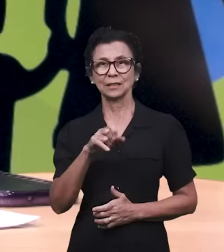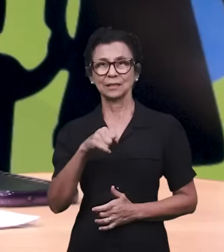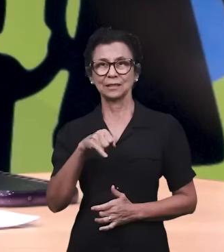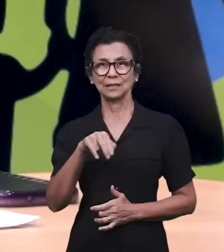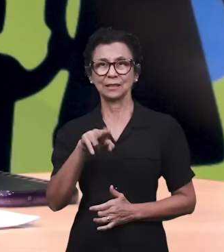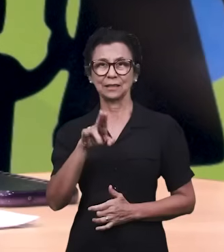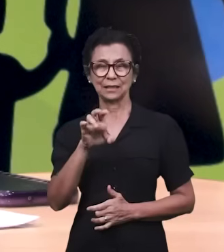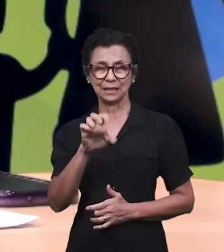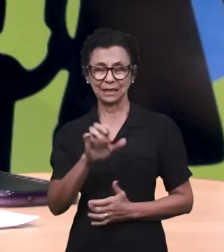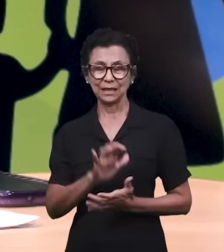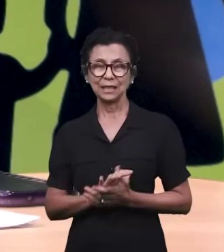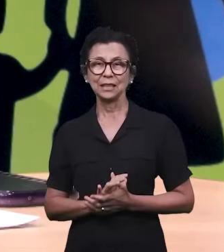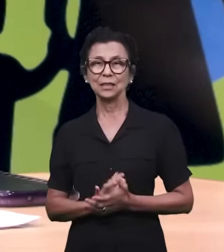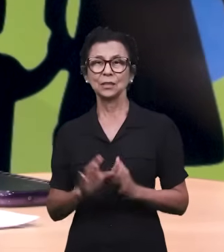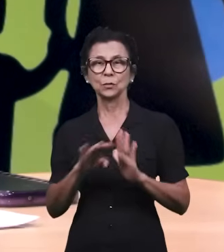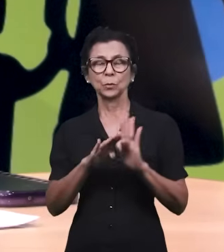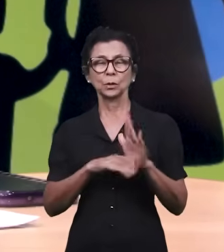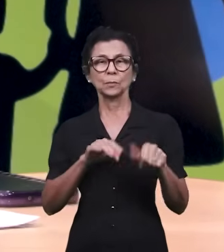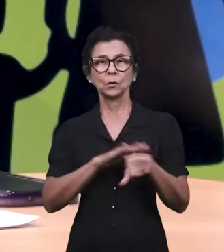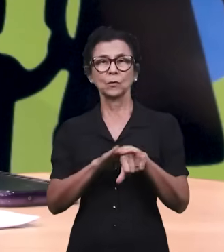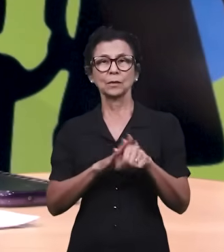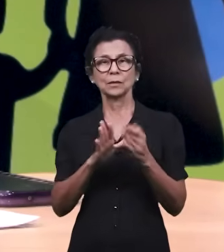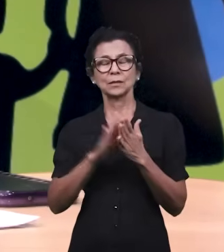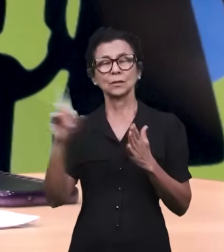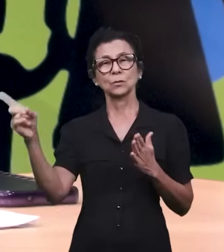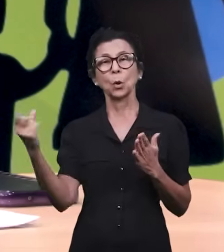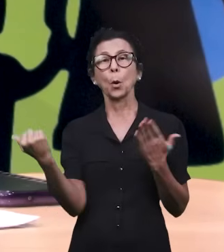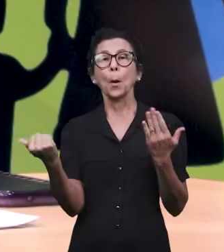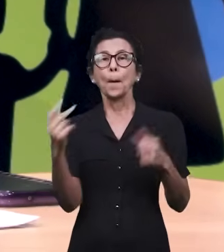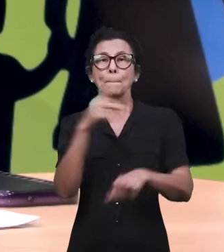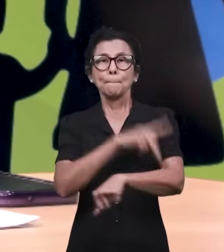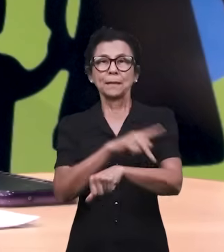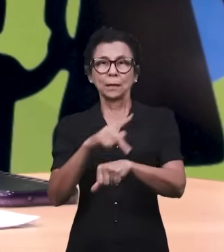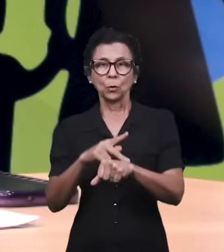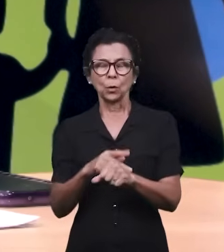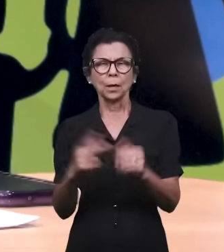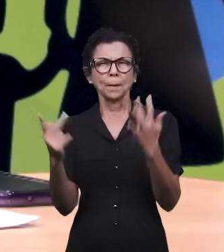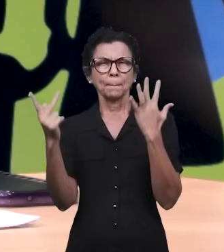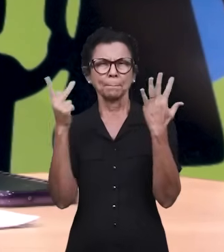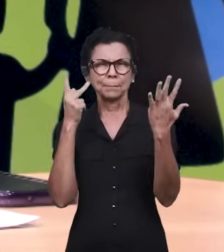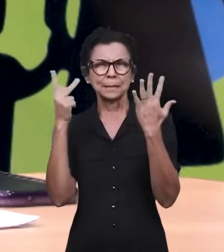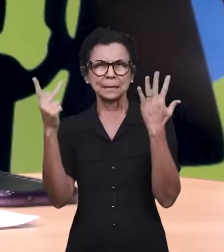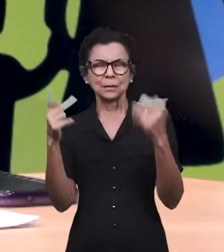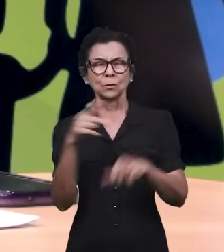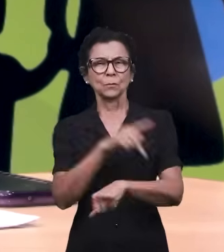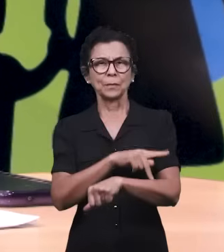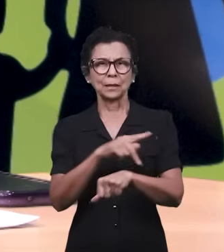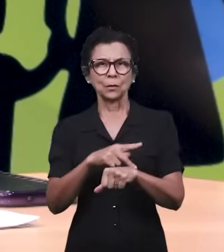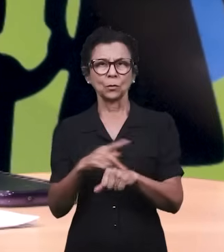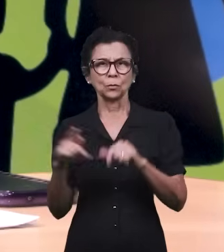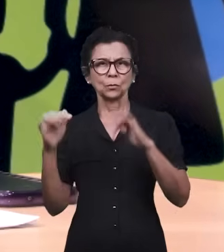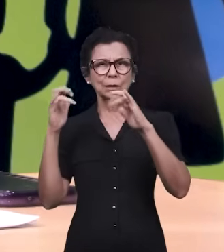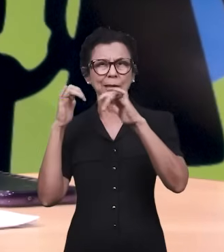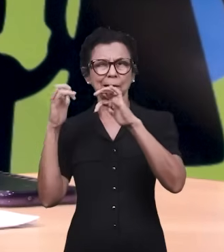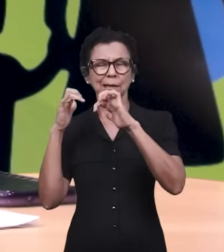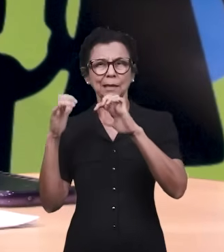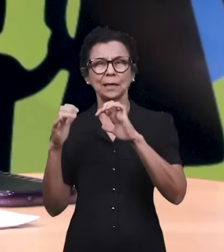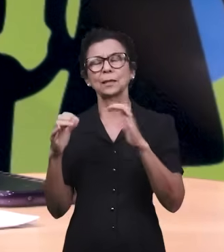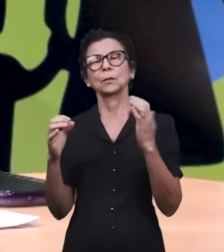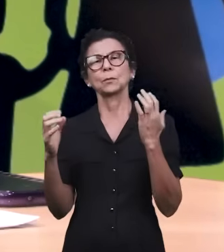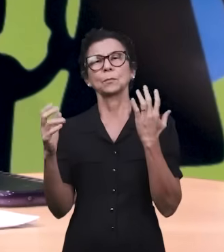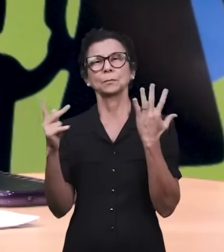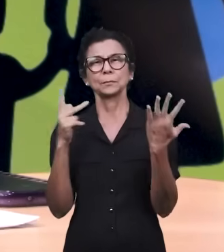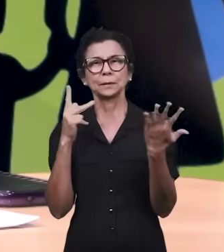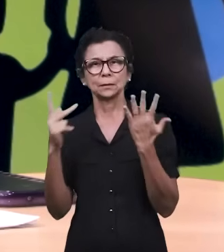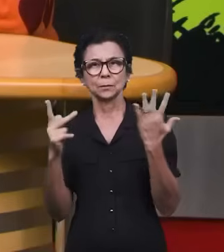Eu sou pedagoga, psicopedagoga, neuropsicopedagoga, especialista em autismo e